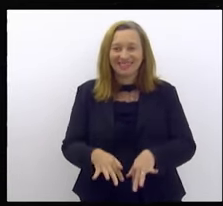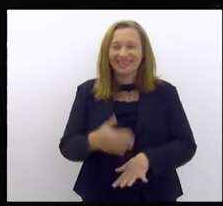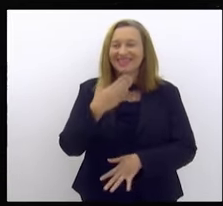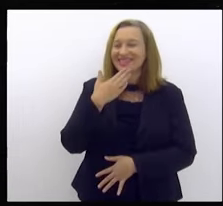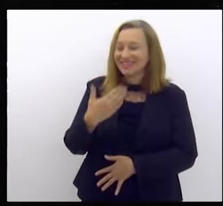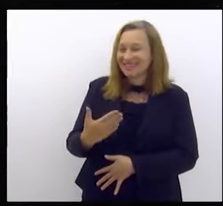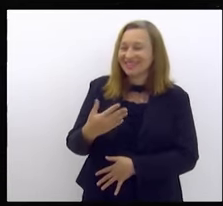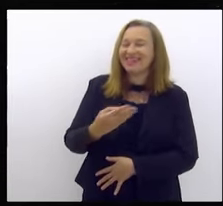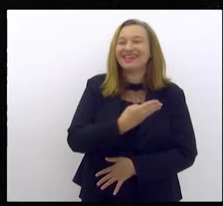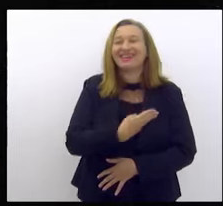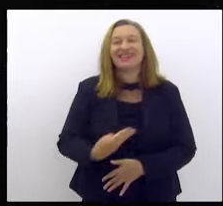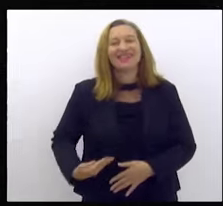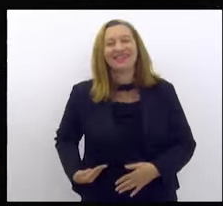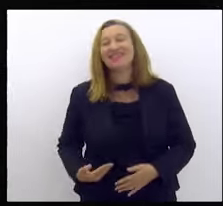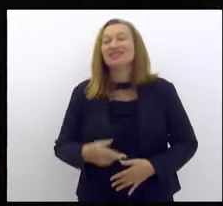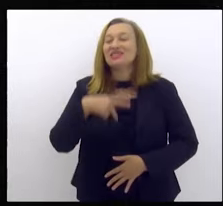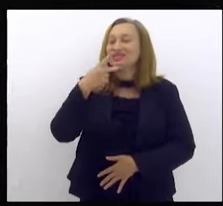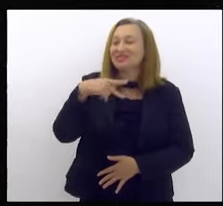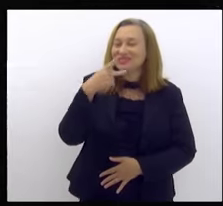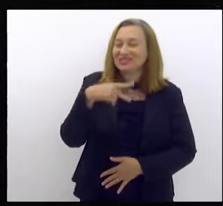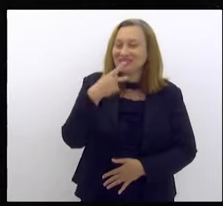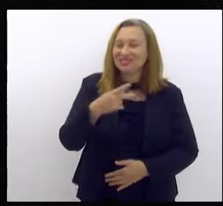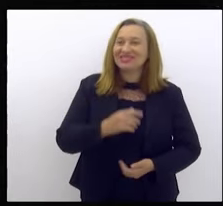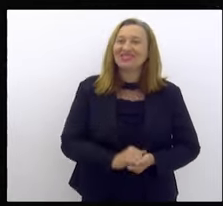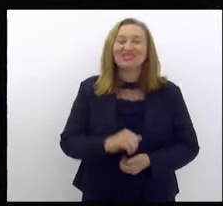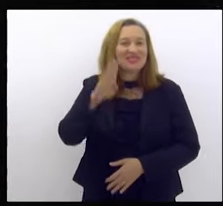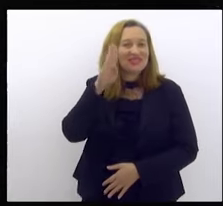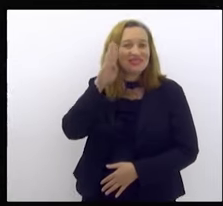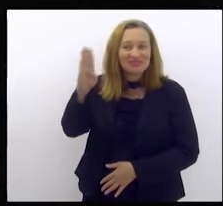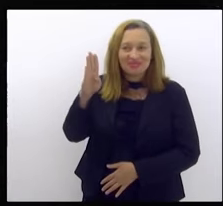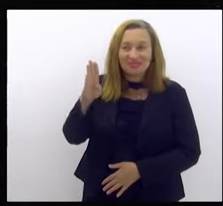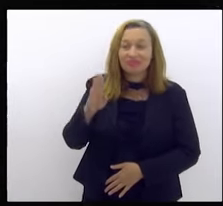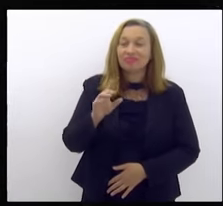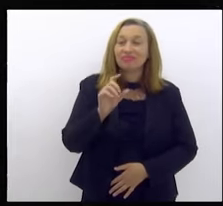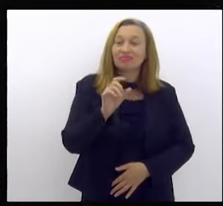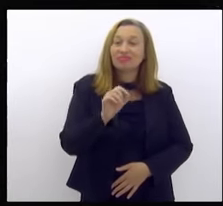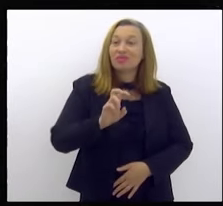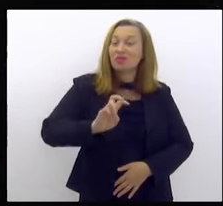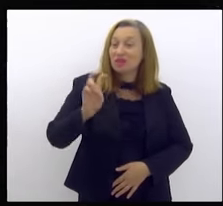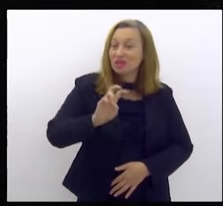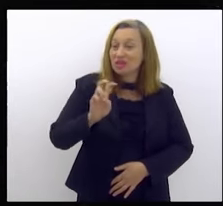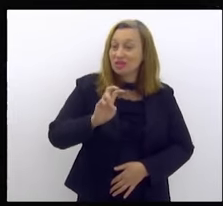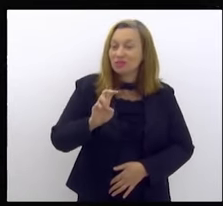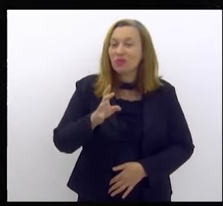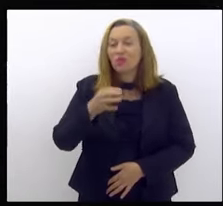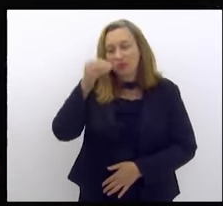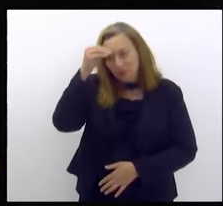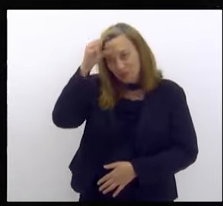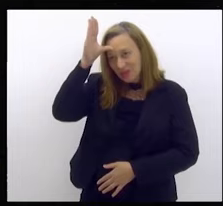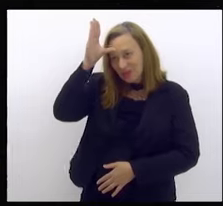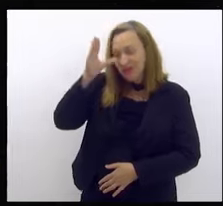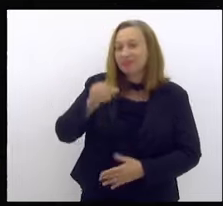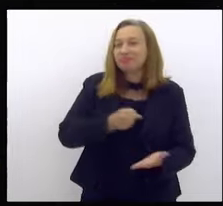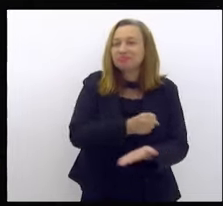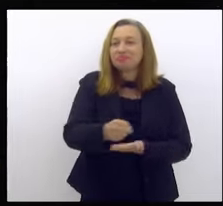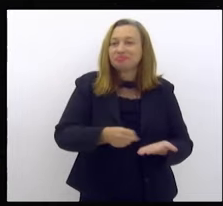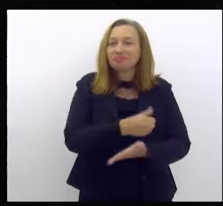pedido, governador, falando sobre um elemento que é fundamental, que é o 5º elemento, o conhecimento,